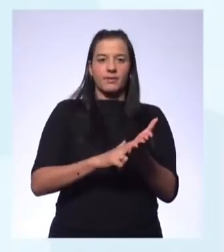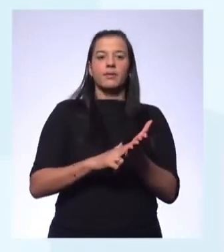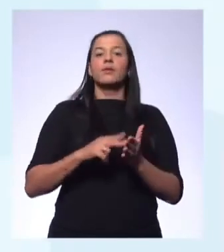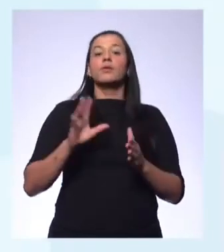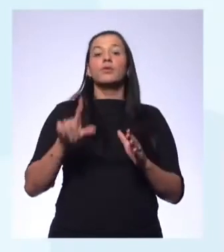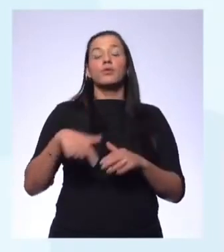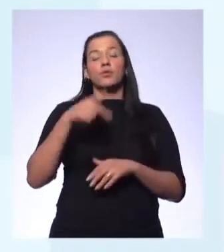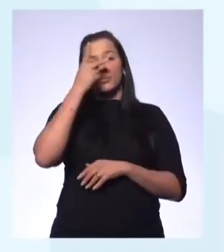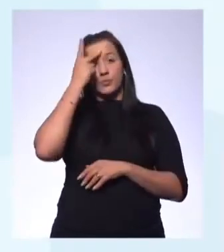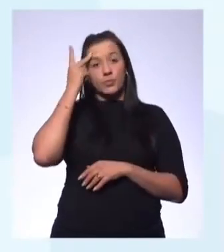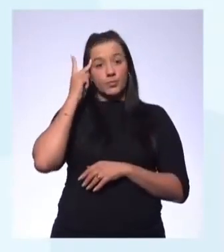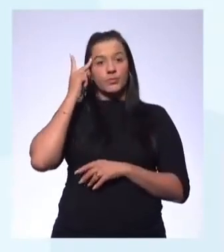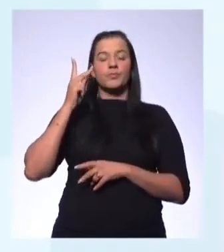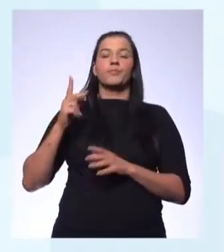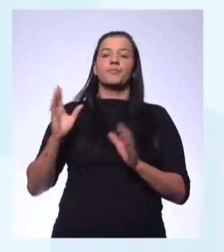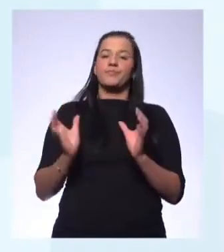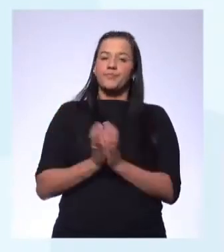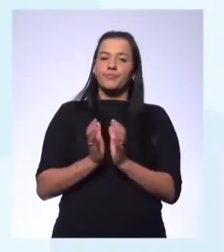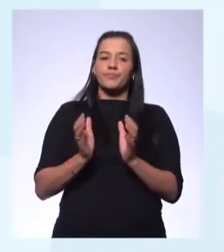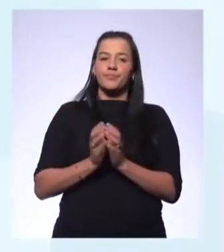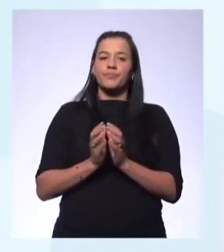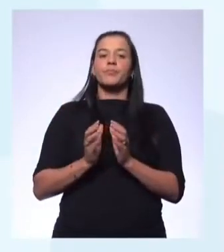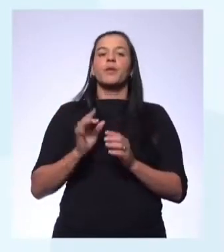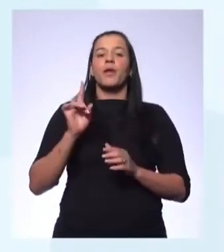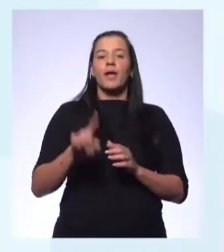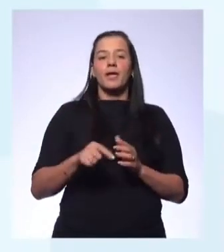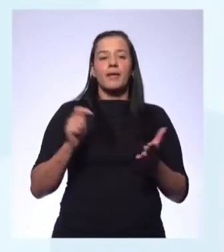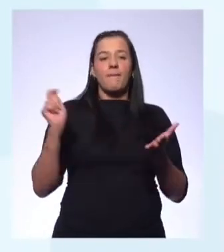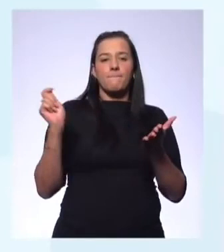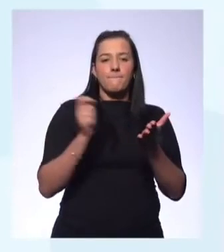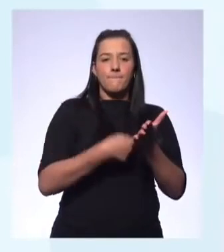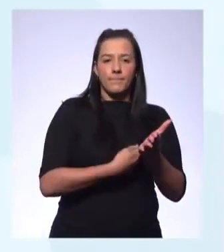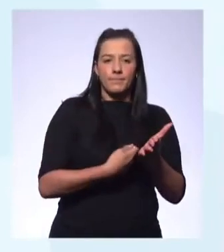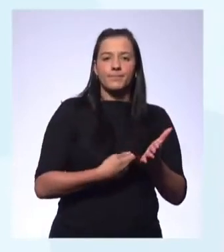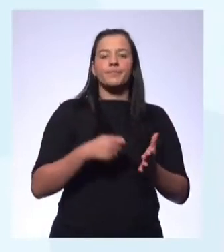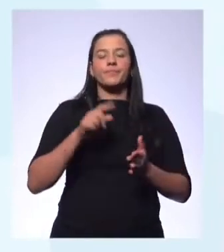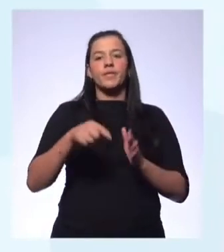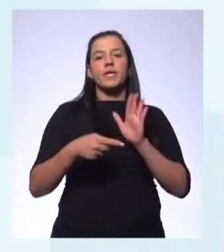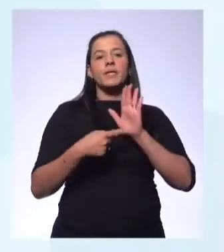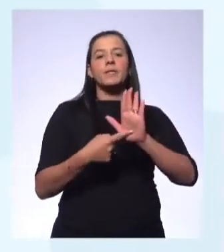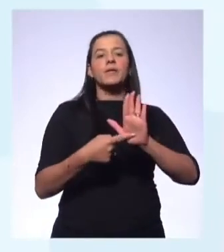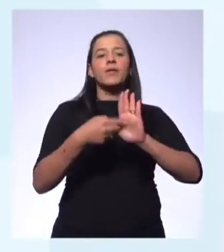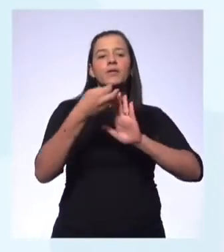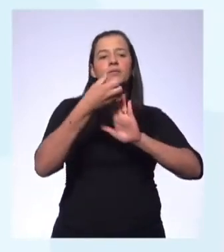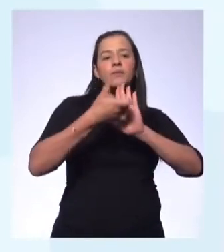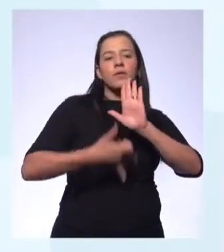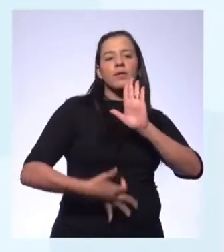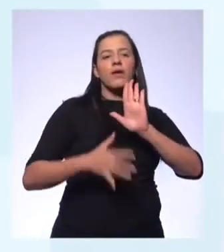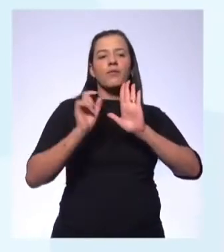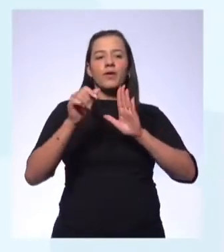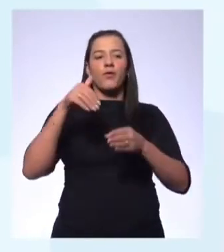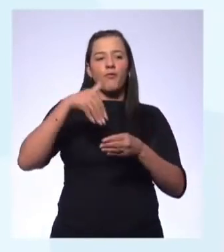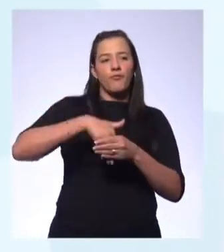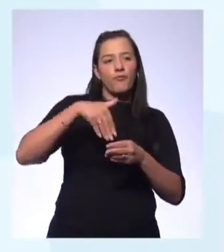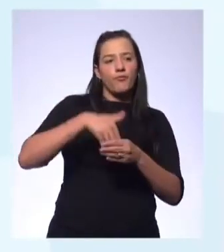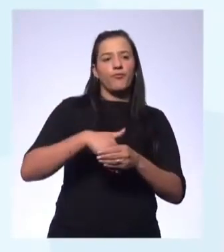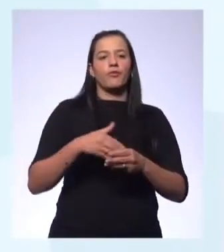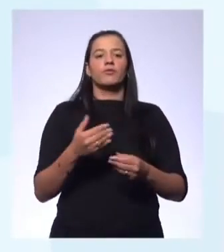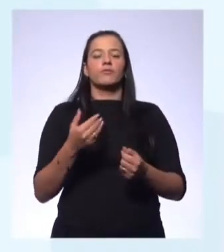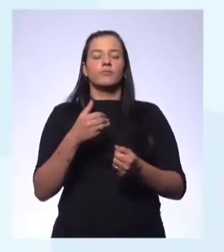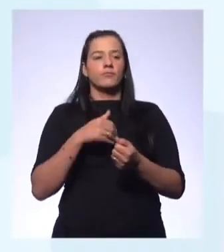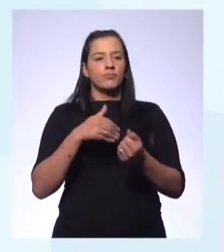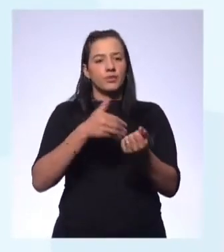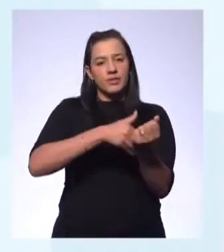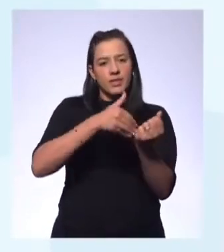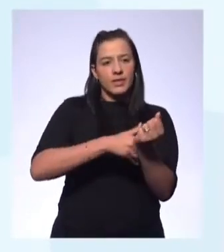tá? Virou um abaixo-assinado isso, e eles estavam exigindo sufrágio universal masculino, voto secreto,